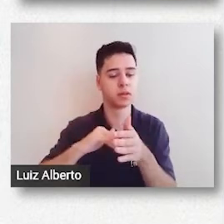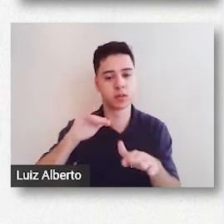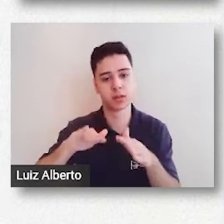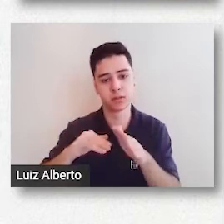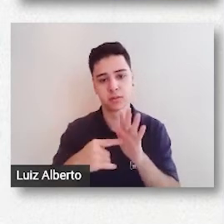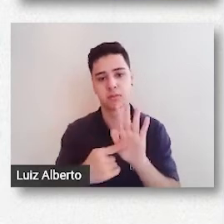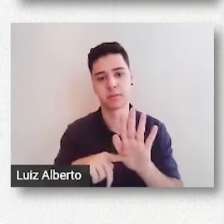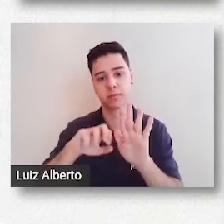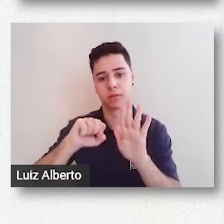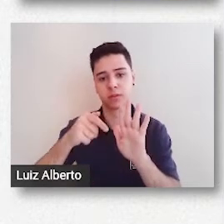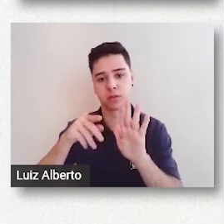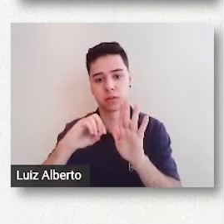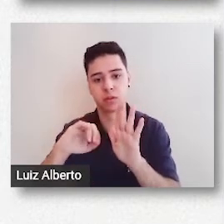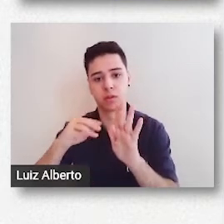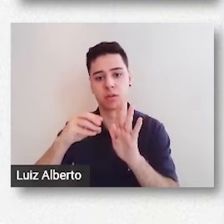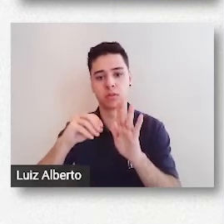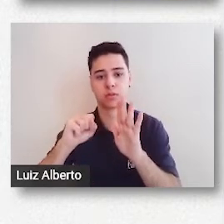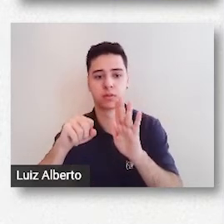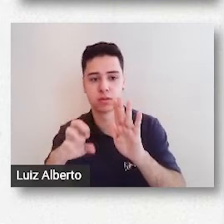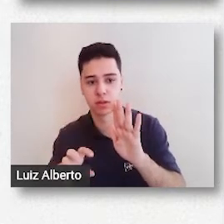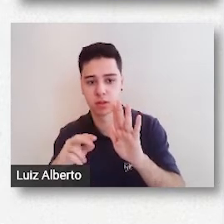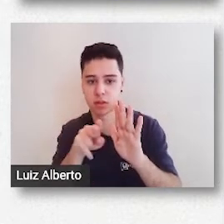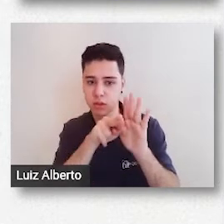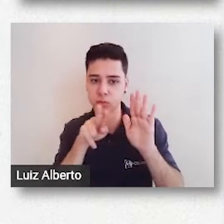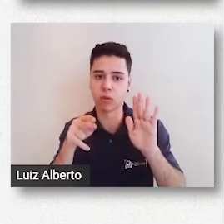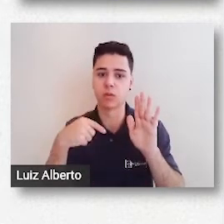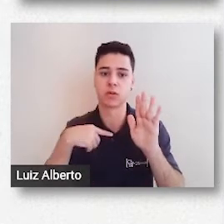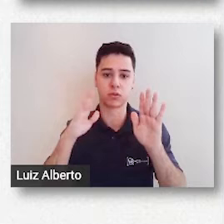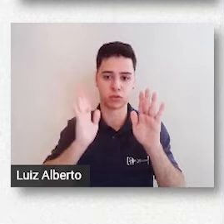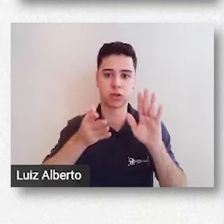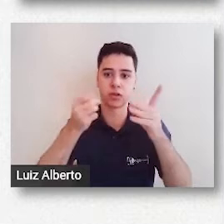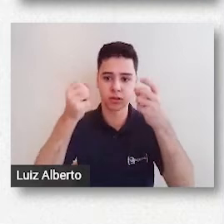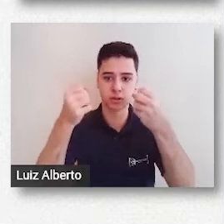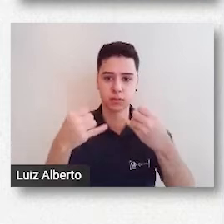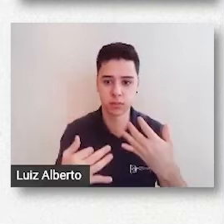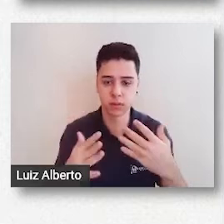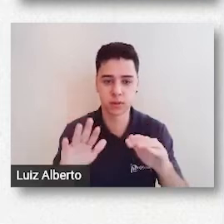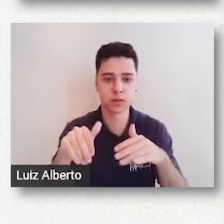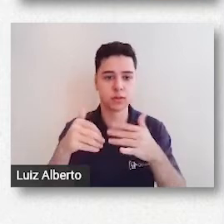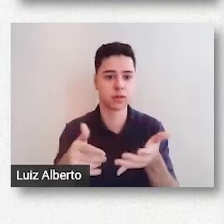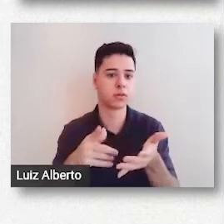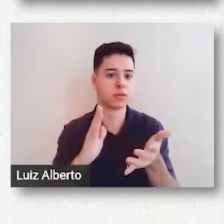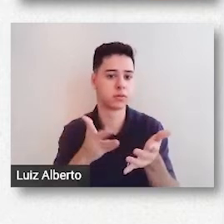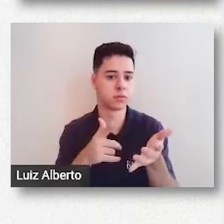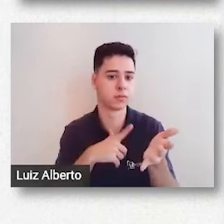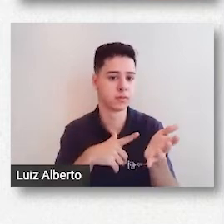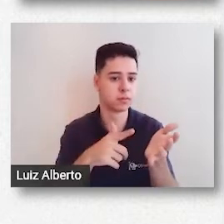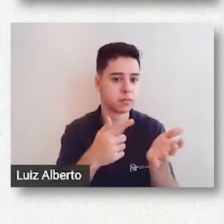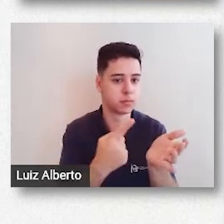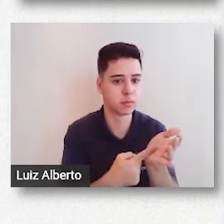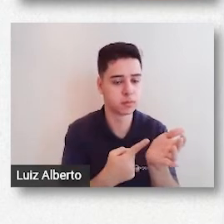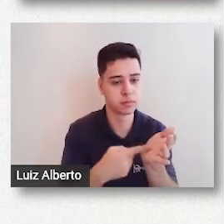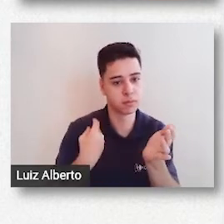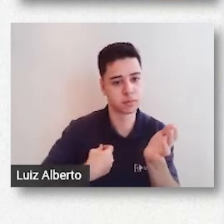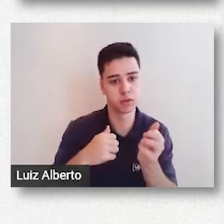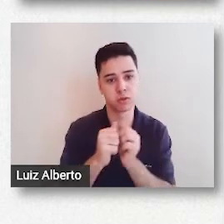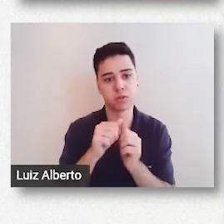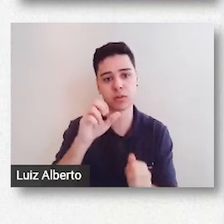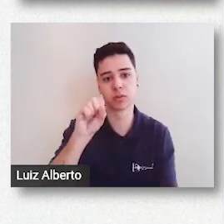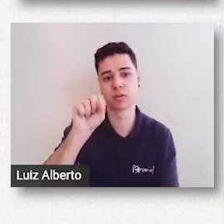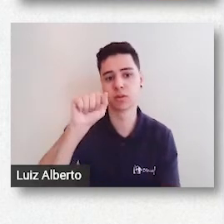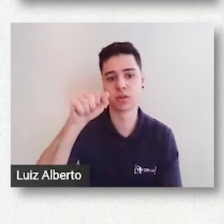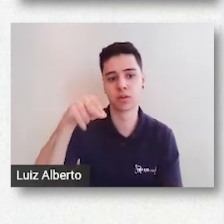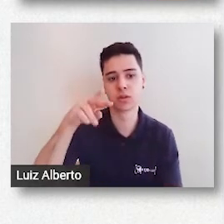São José, como eu já falei. Então, ele teria sido encomendado para fazer par com Santana, né? Claro,